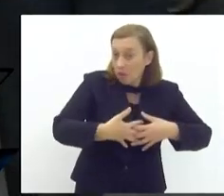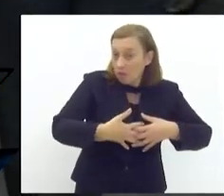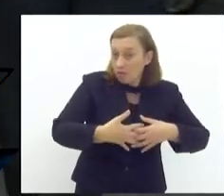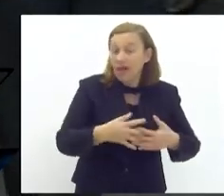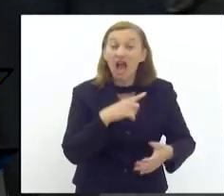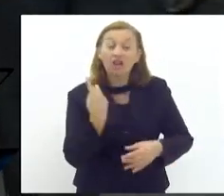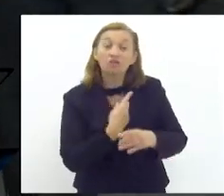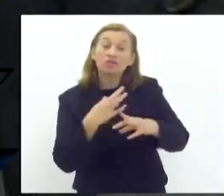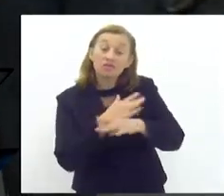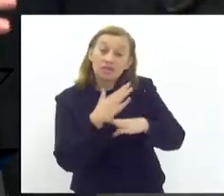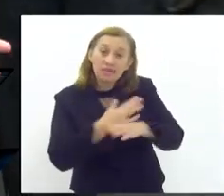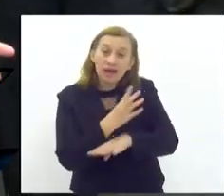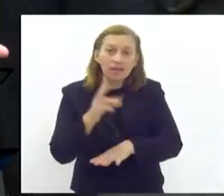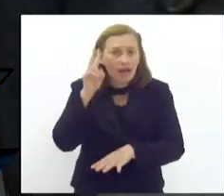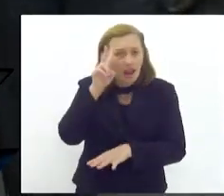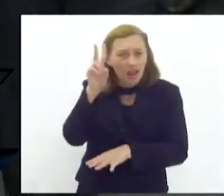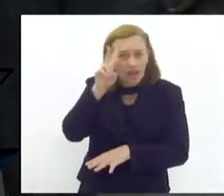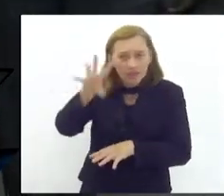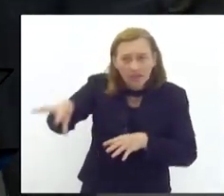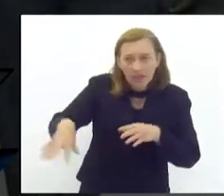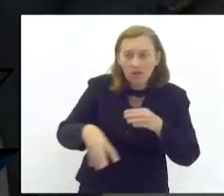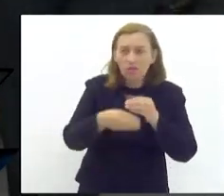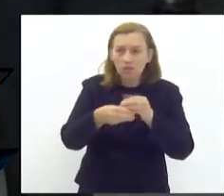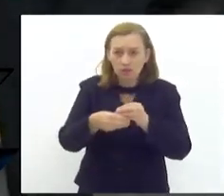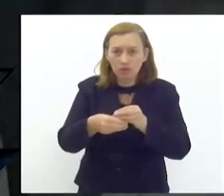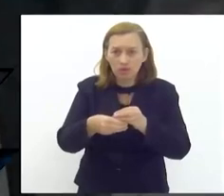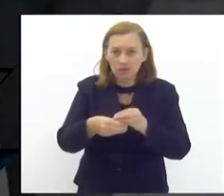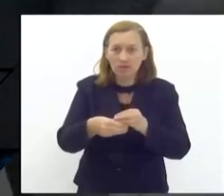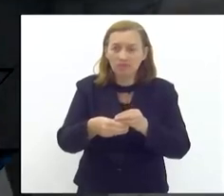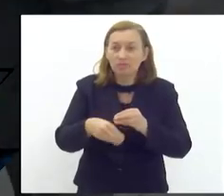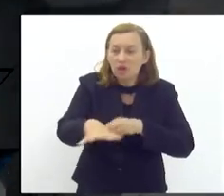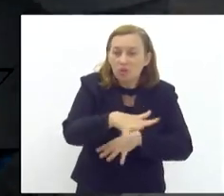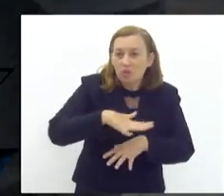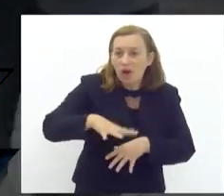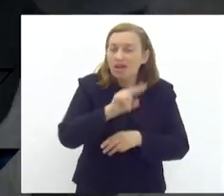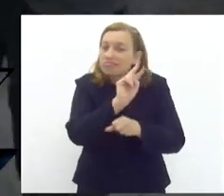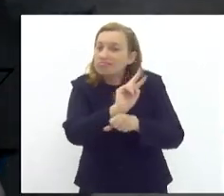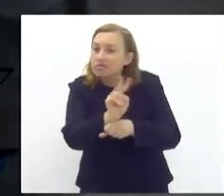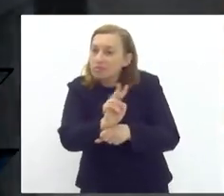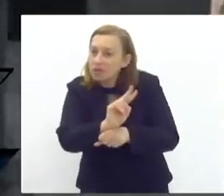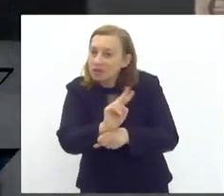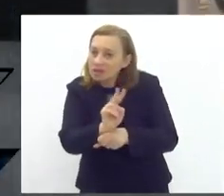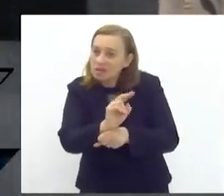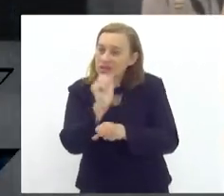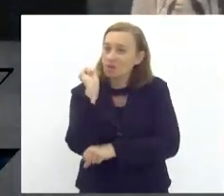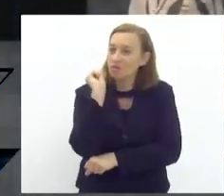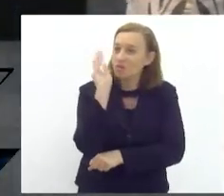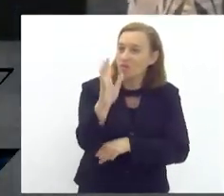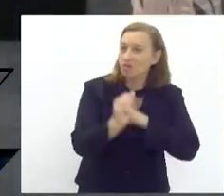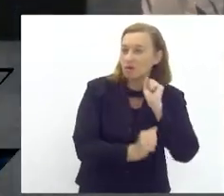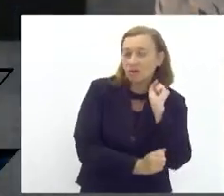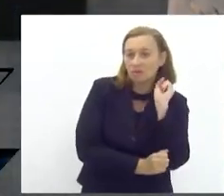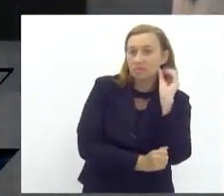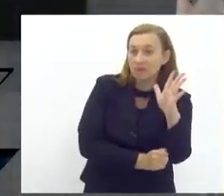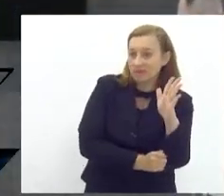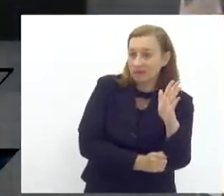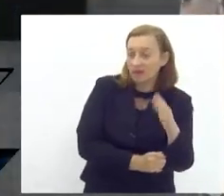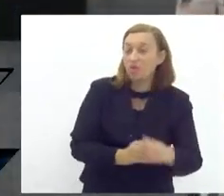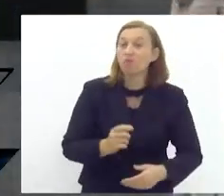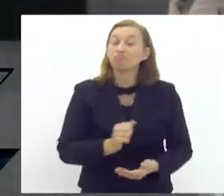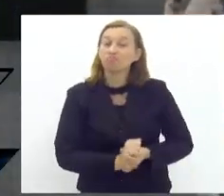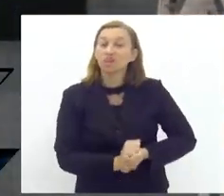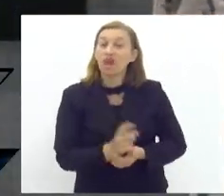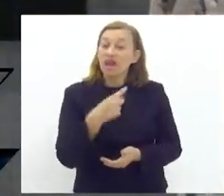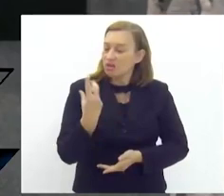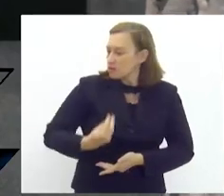que a nossa cidade está incluída numa grande apa numa área de Proteção Ambiental permanente e que faz com